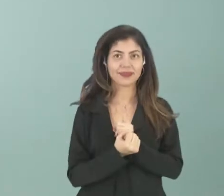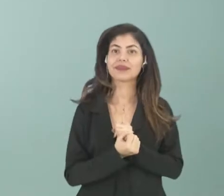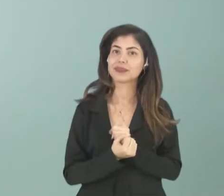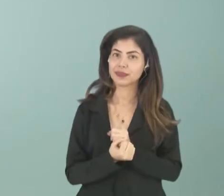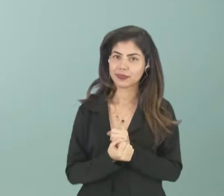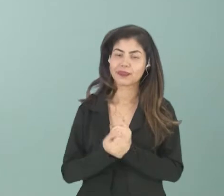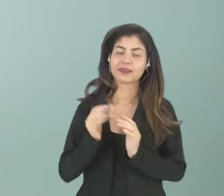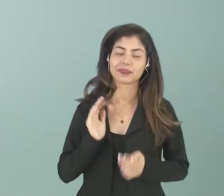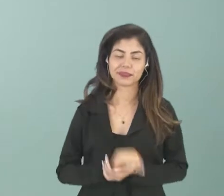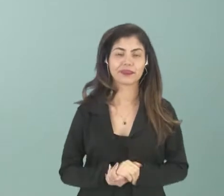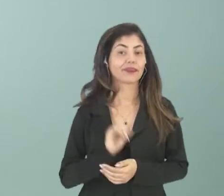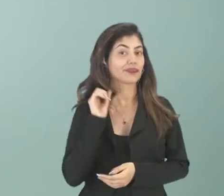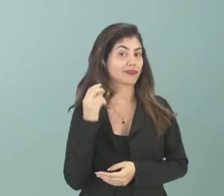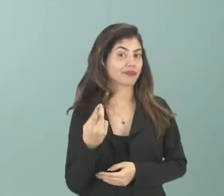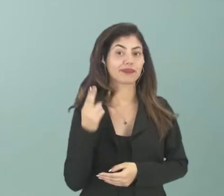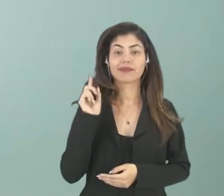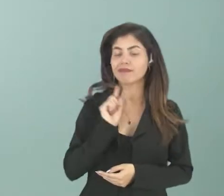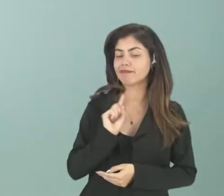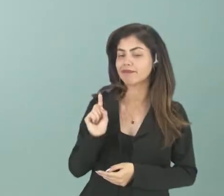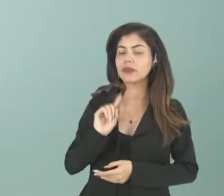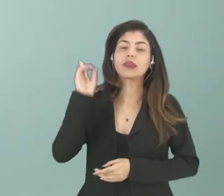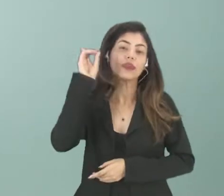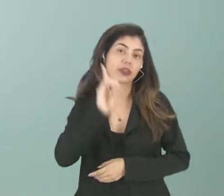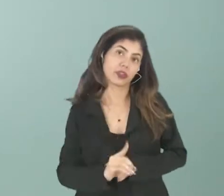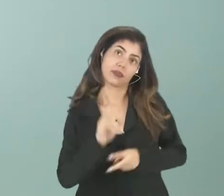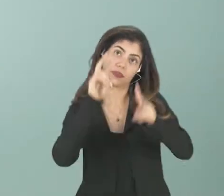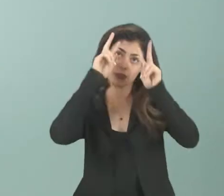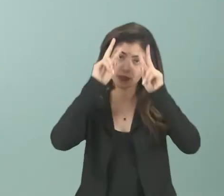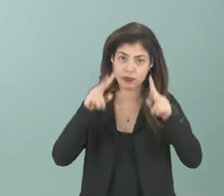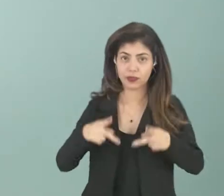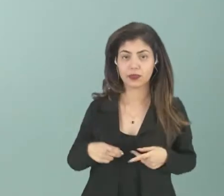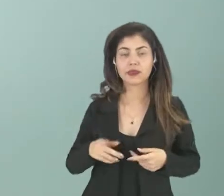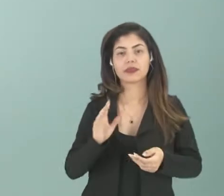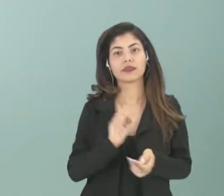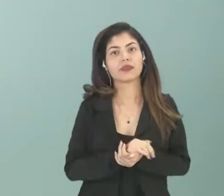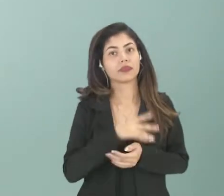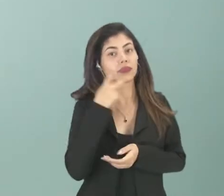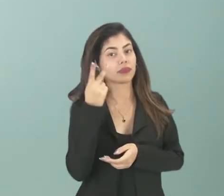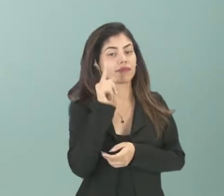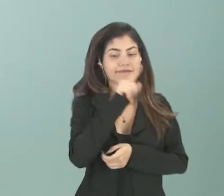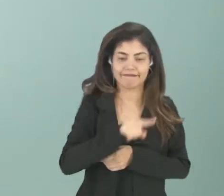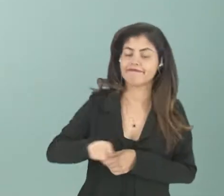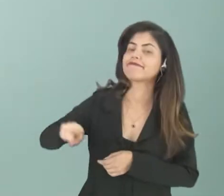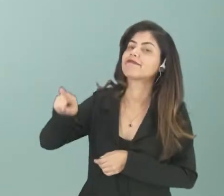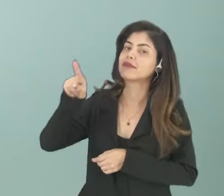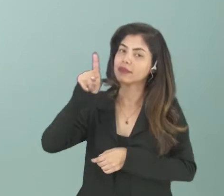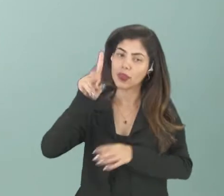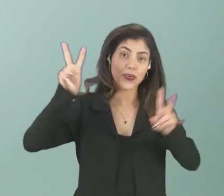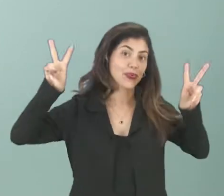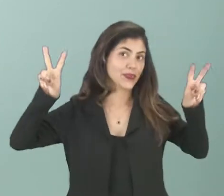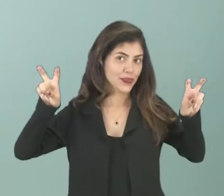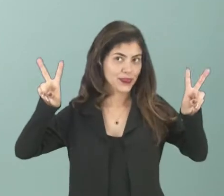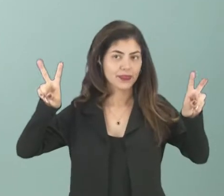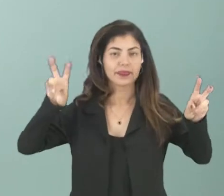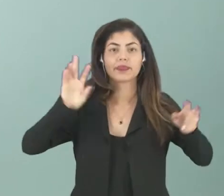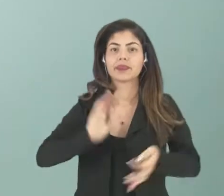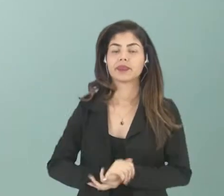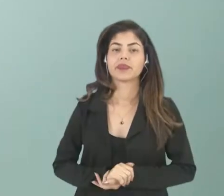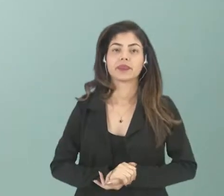a efetivação ou não dos direitos humanos. Vamos coroar o nosso ciclo de aulas com esse tema.